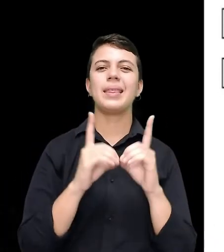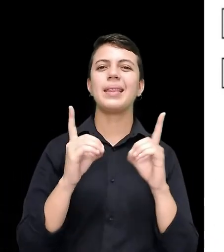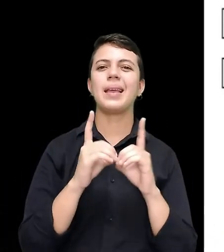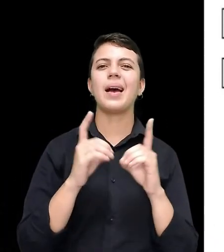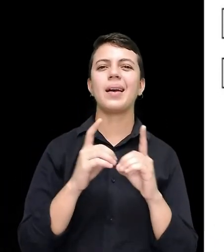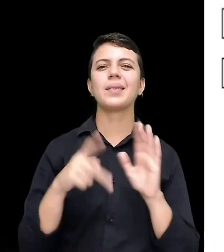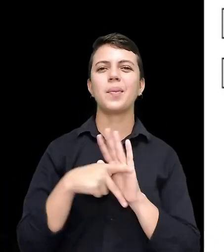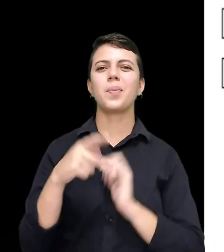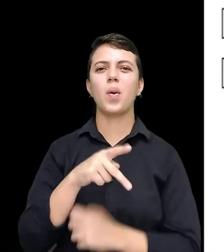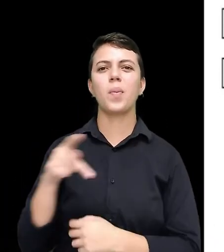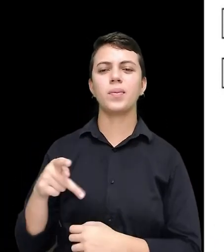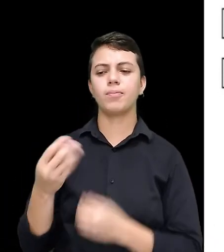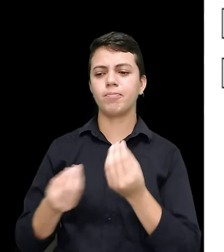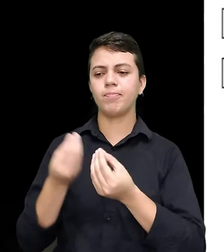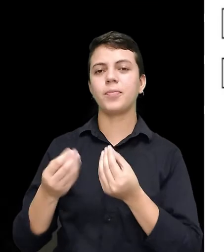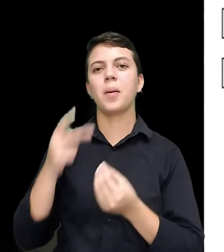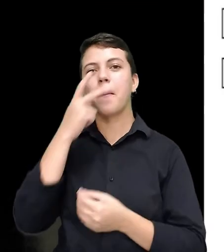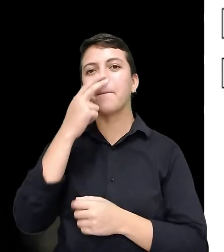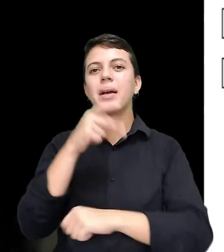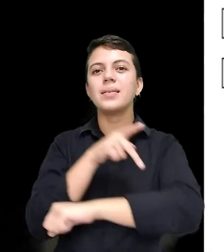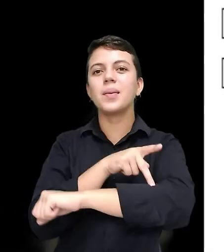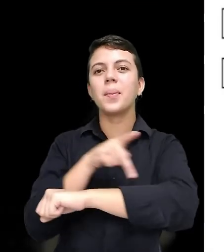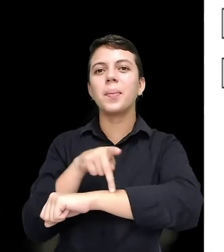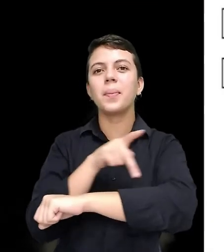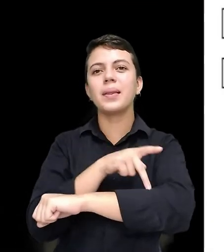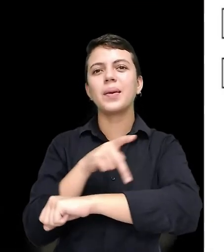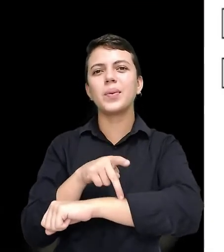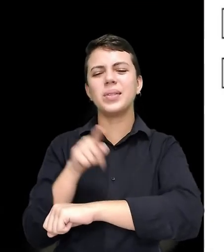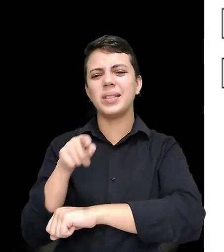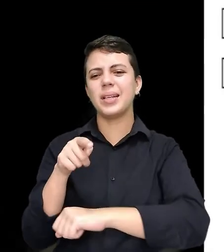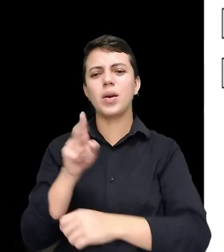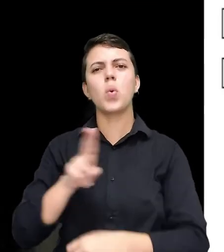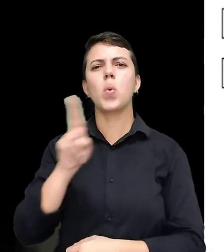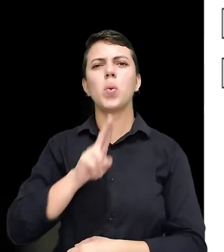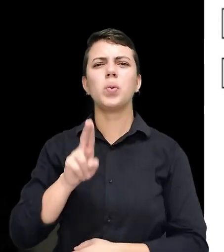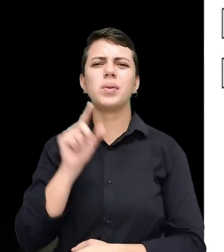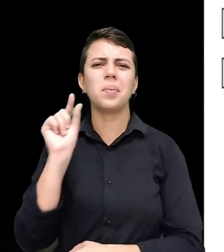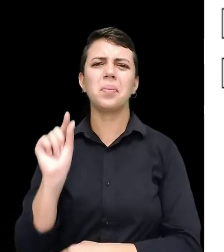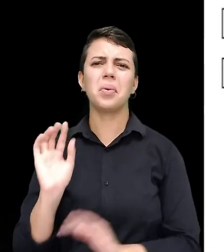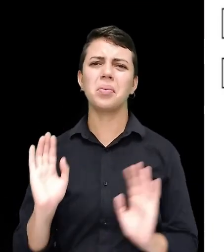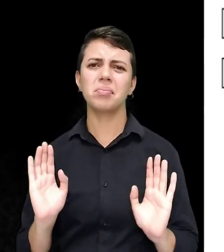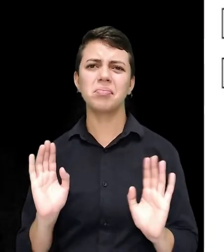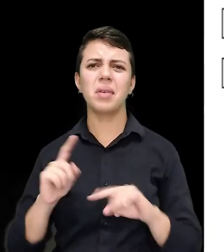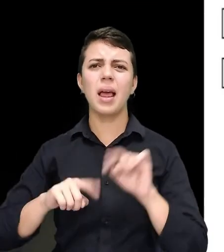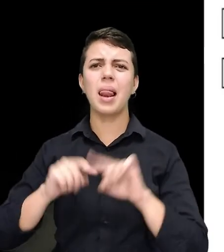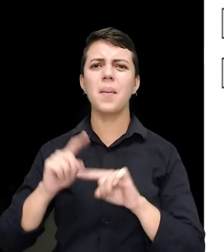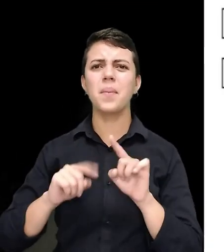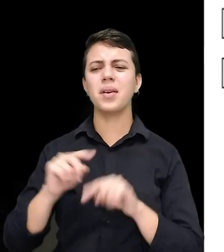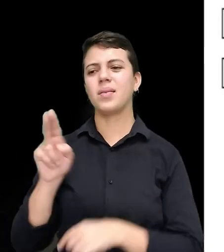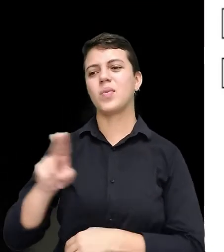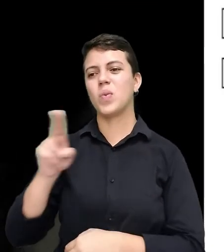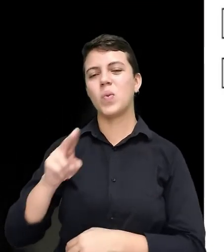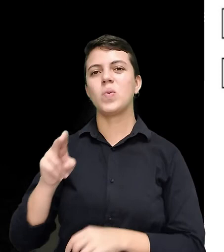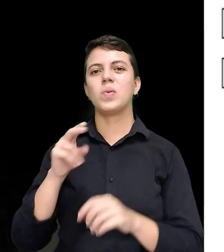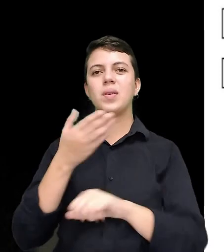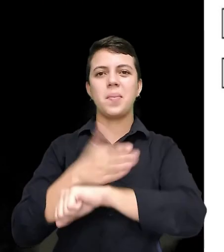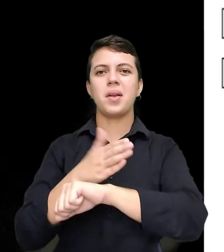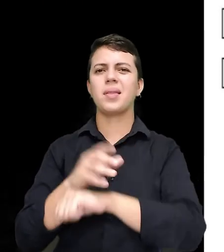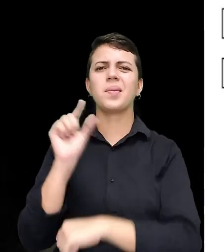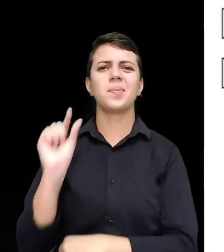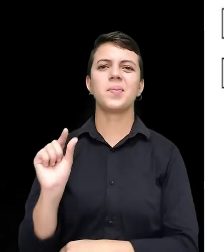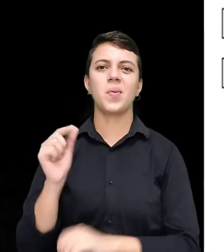professor, essa pedagogia é pouco empregada, né, os elementos dela hoje é pouco empregada, essas